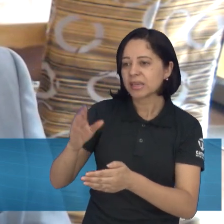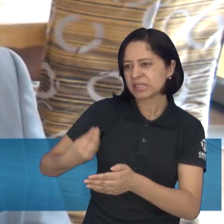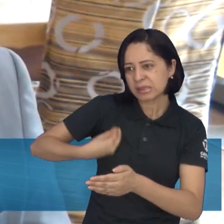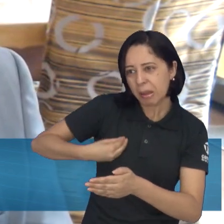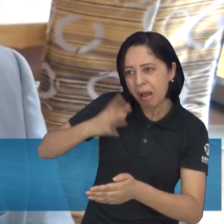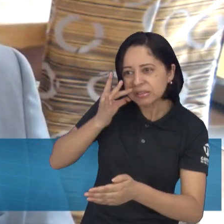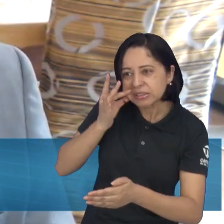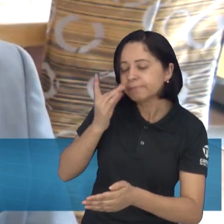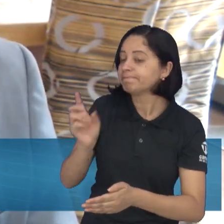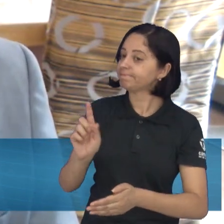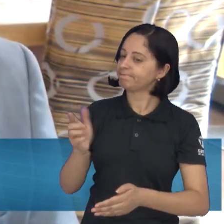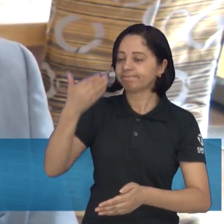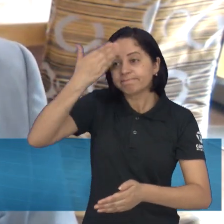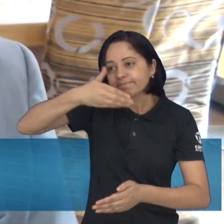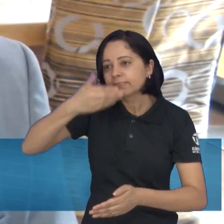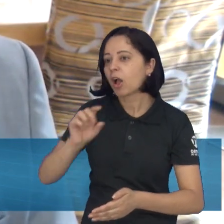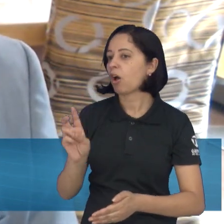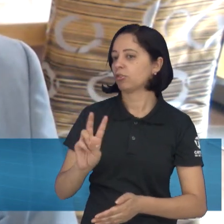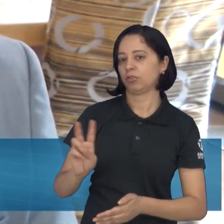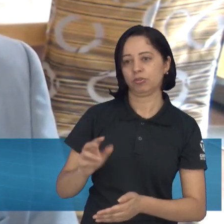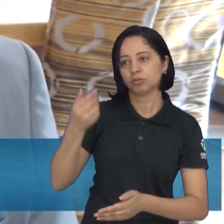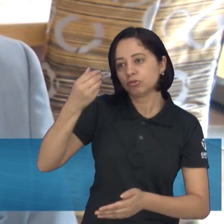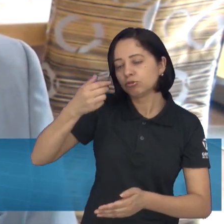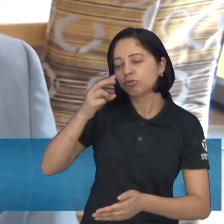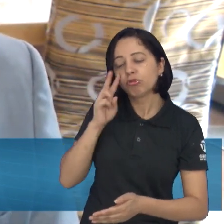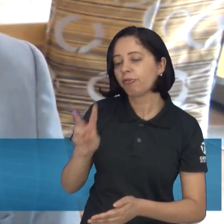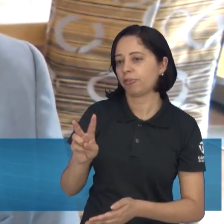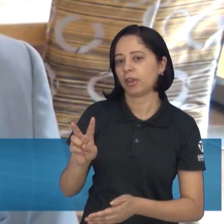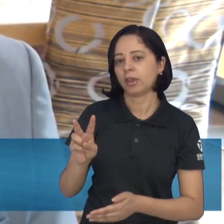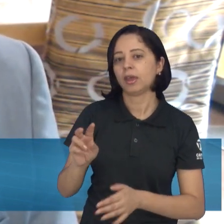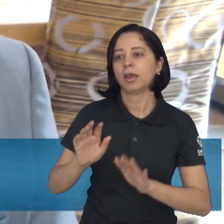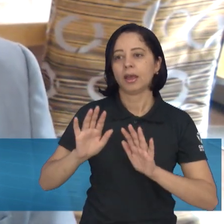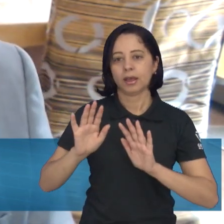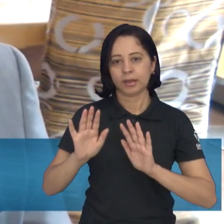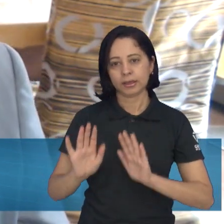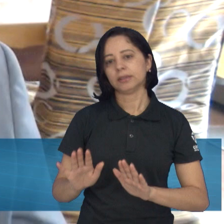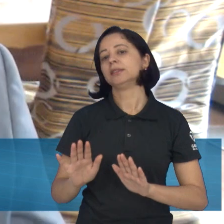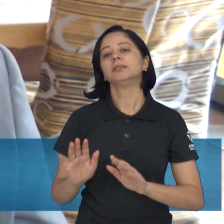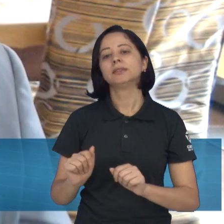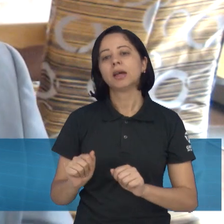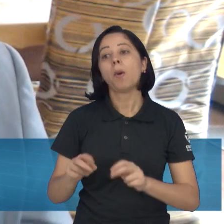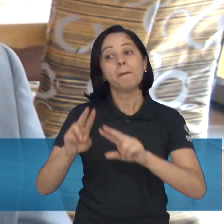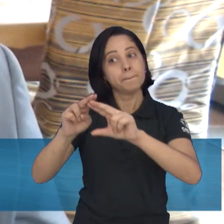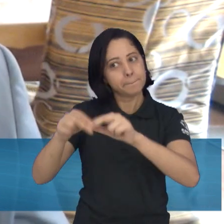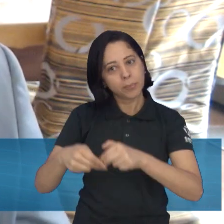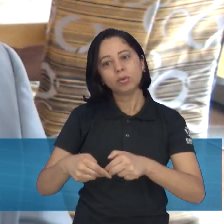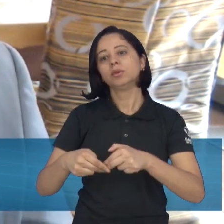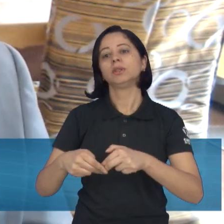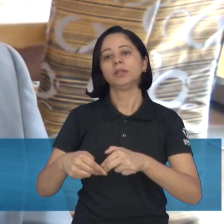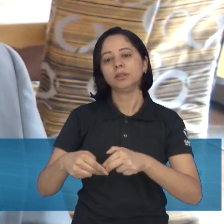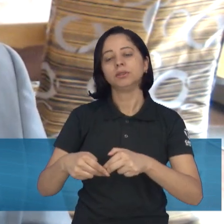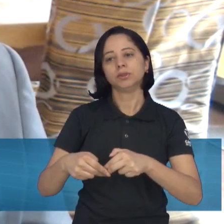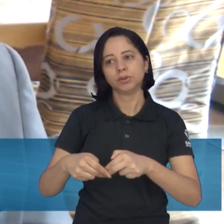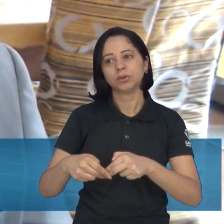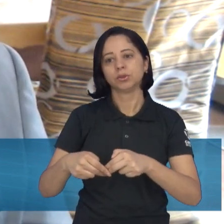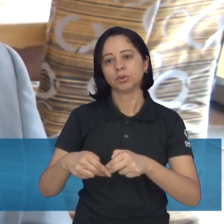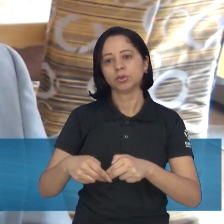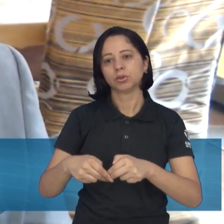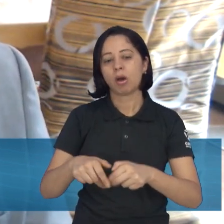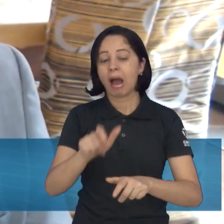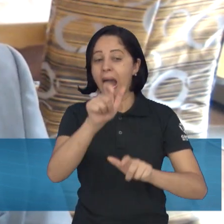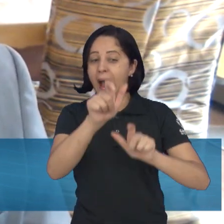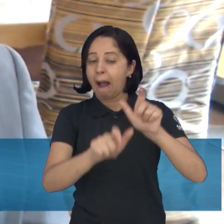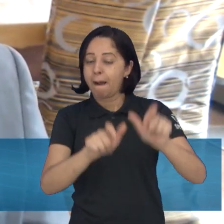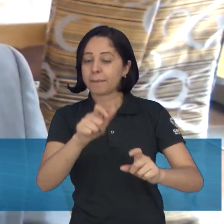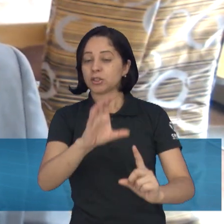consumidor ausente de informações necessárias para realizar a compra. Para sanar essa